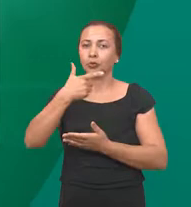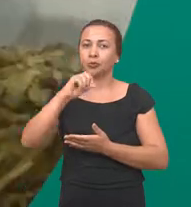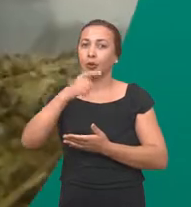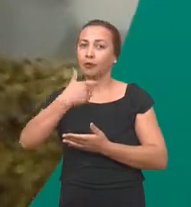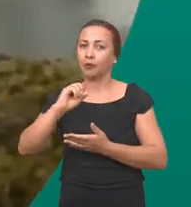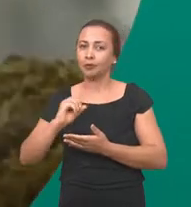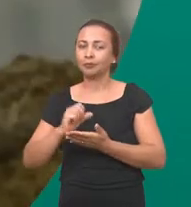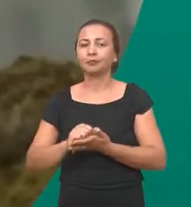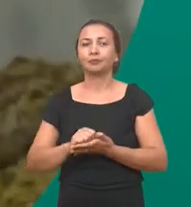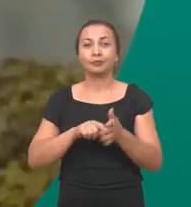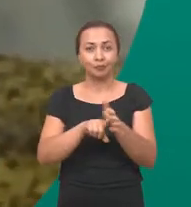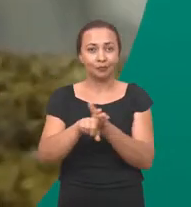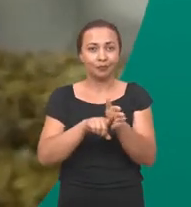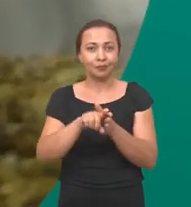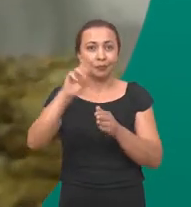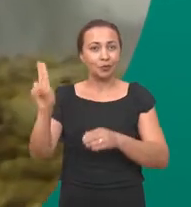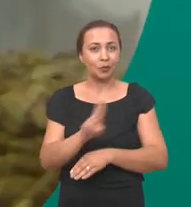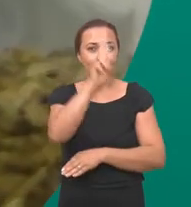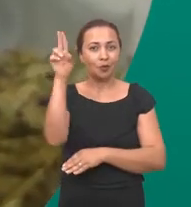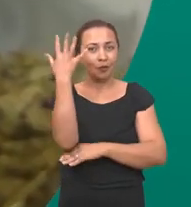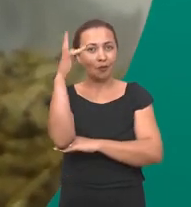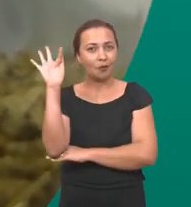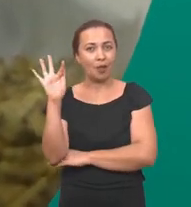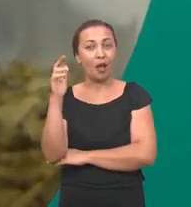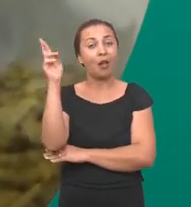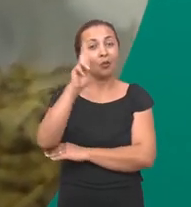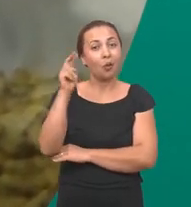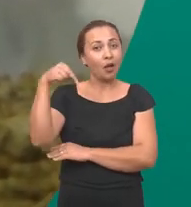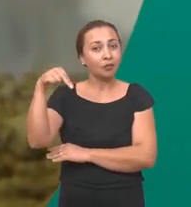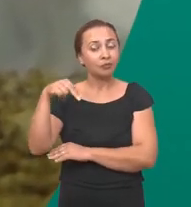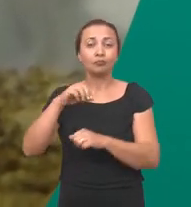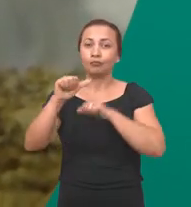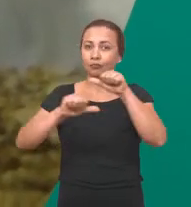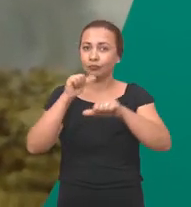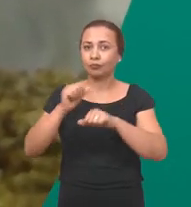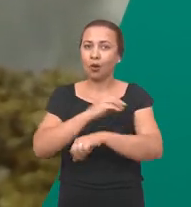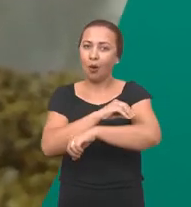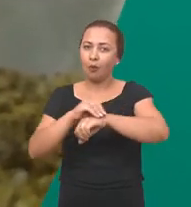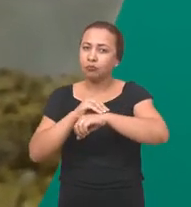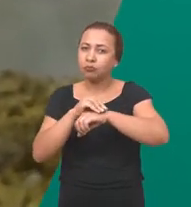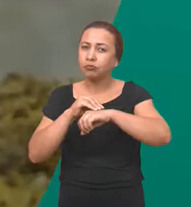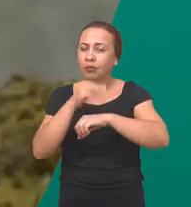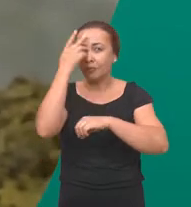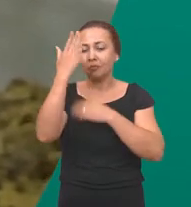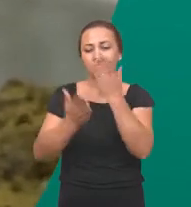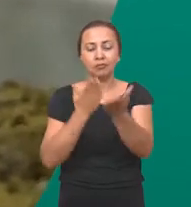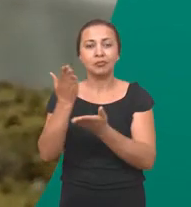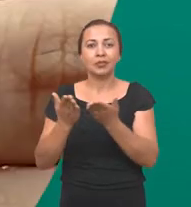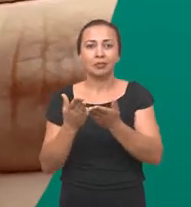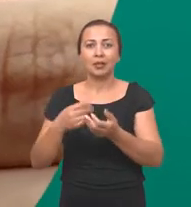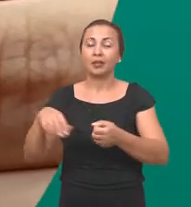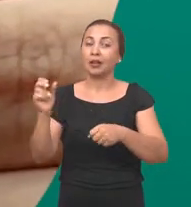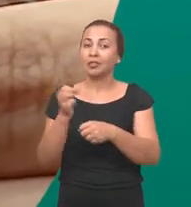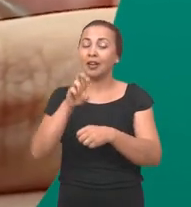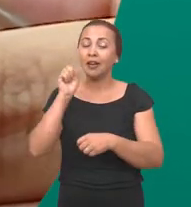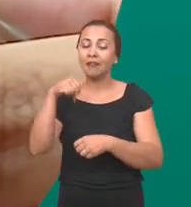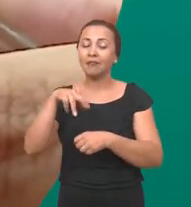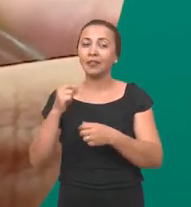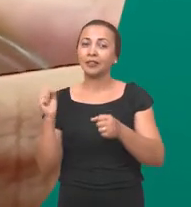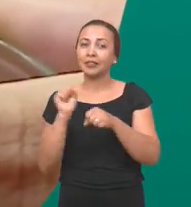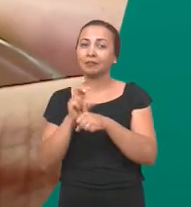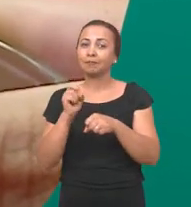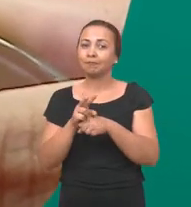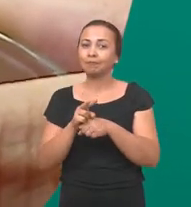2020. Pesquisadores da Universidade Federal do Rio Grande do Norte desenvolvem um gel para o tratamento de envenenamentos por